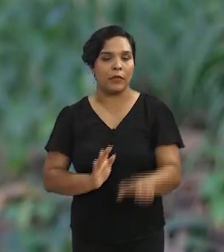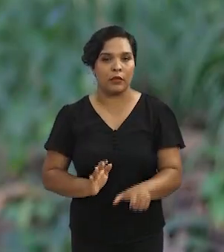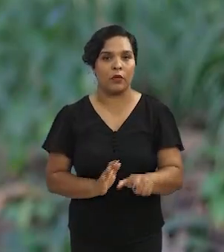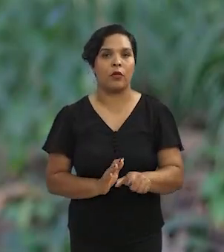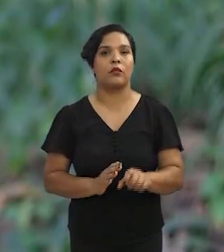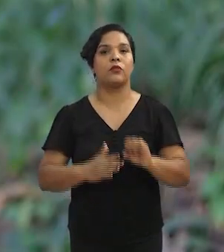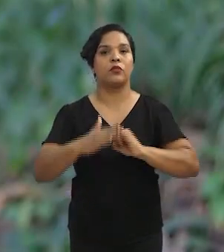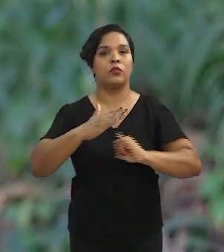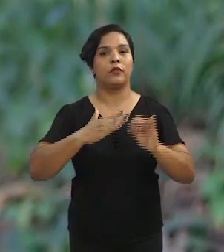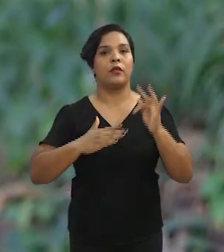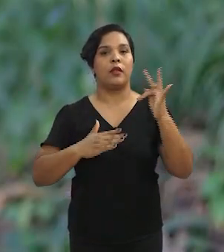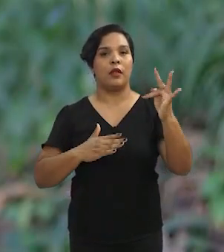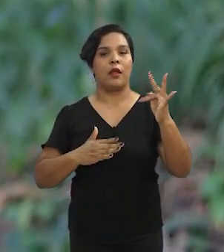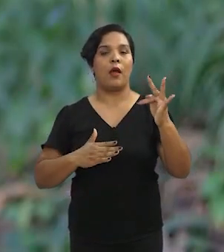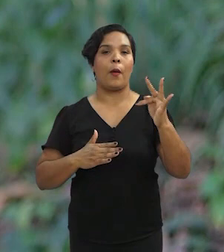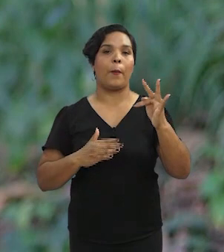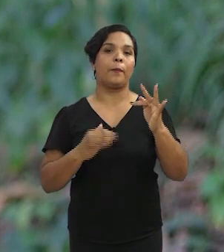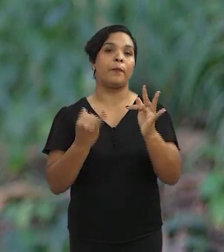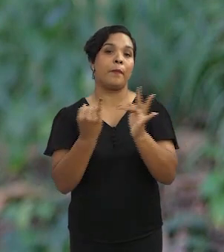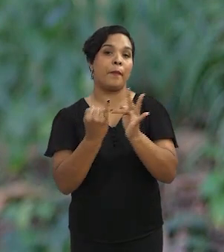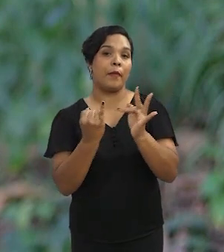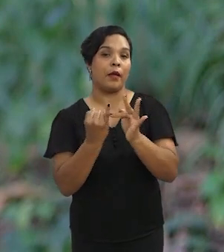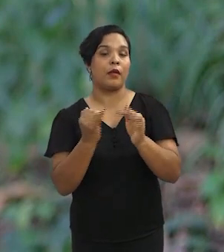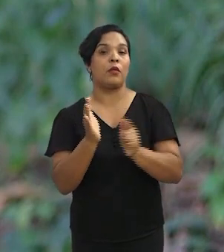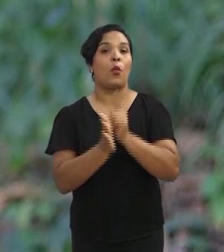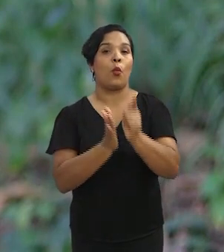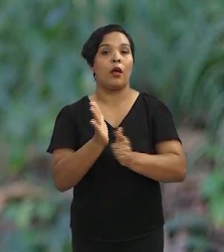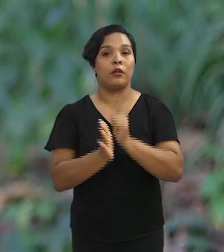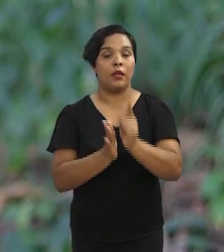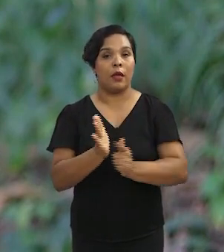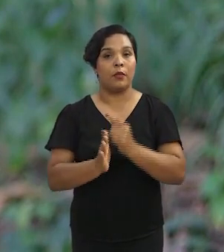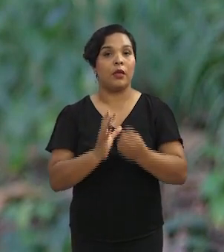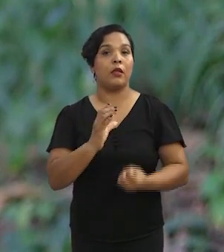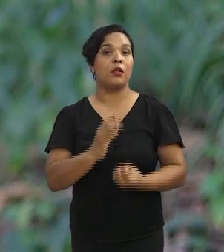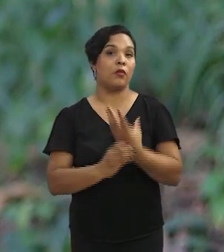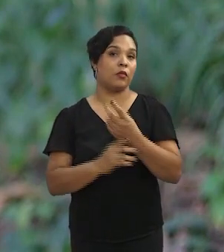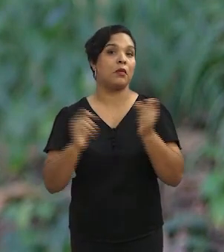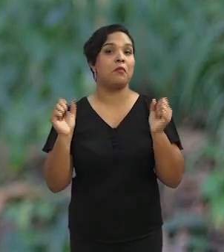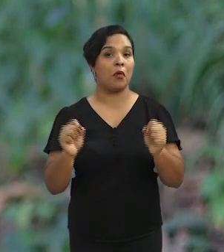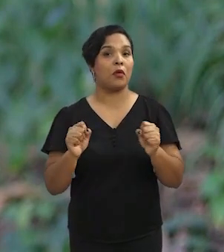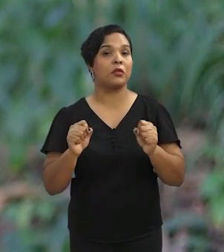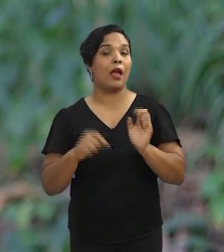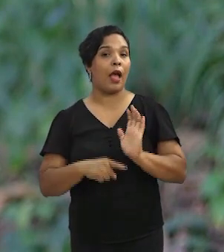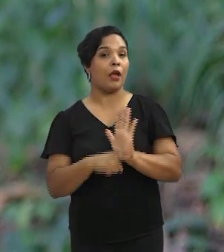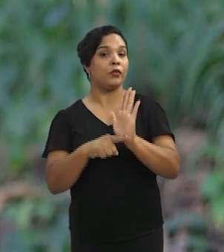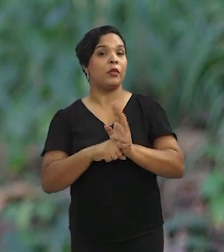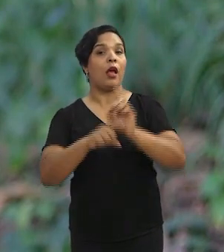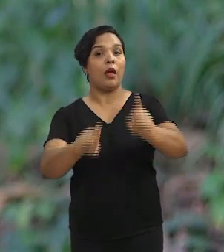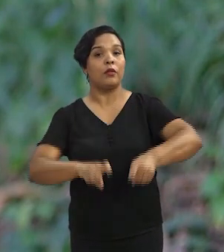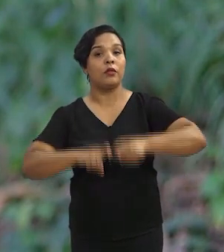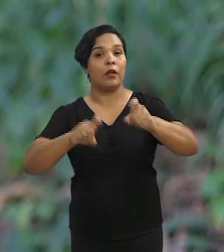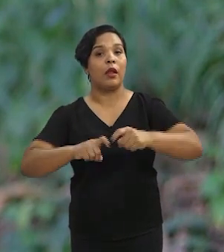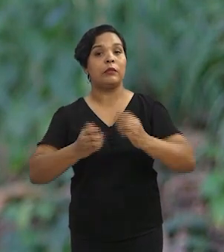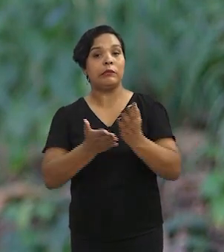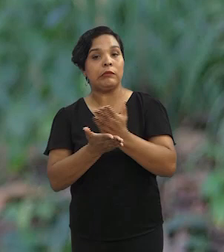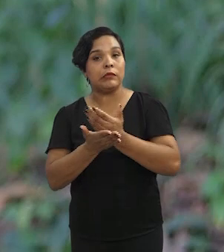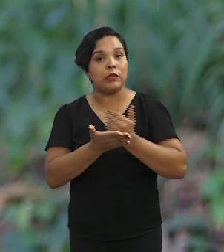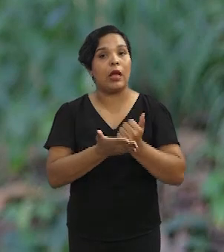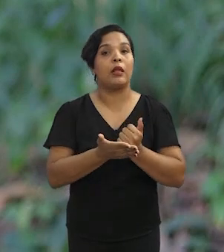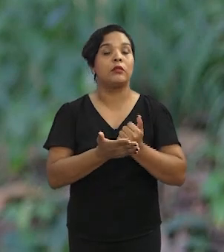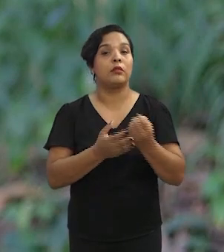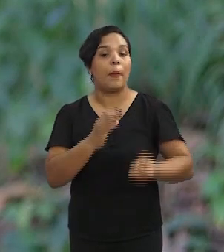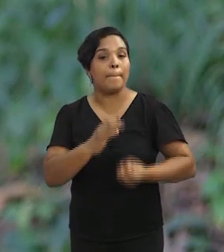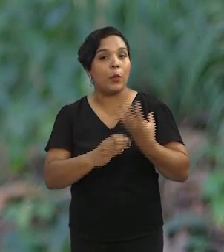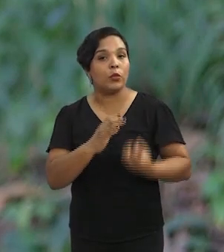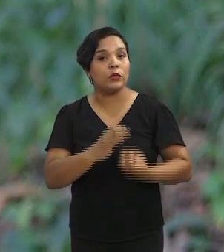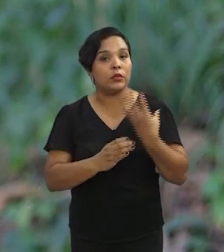Pesquisadores do Instituto Federal Baiano, campus de Guanabi, criaram um dispositivo capaz de auxiliar agricultores na coleta de dados